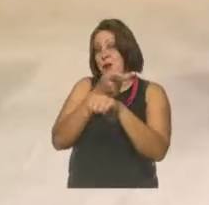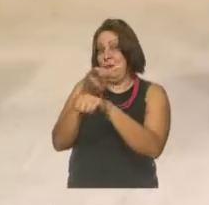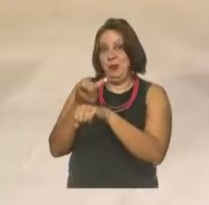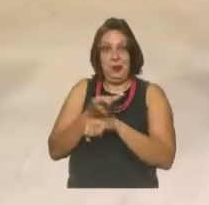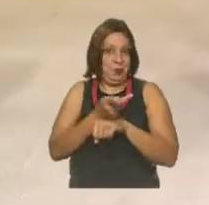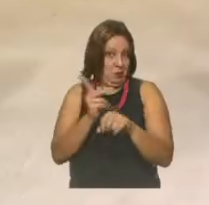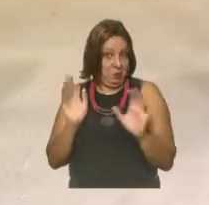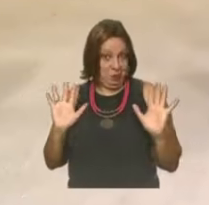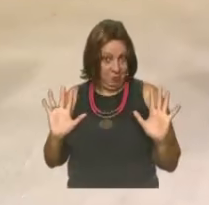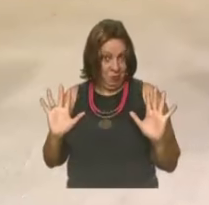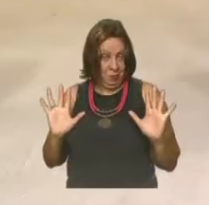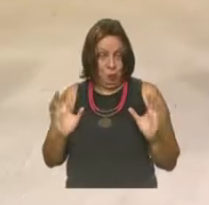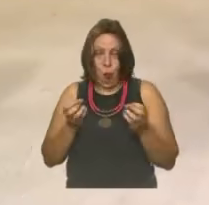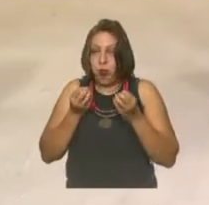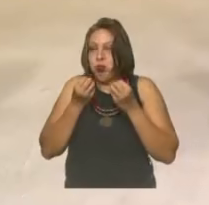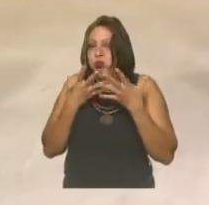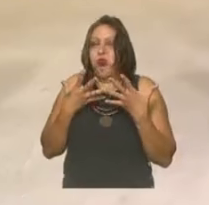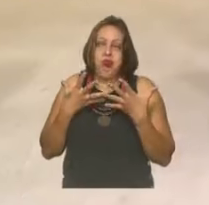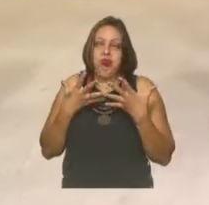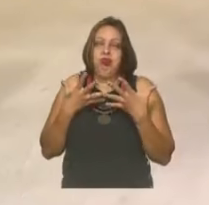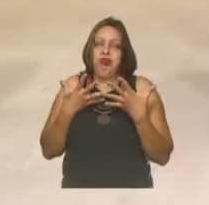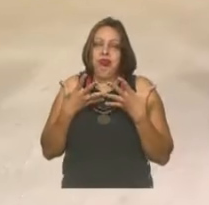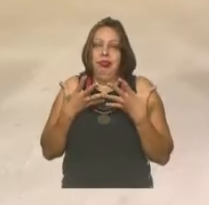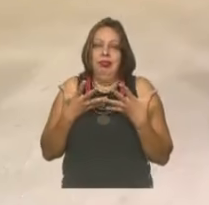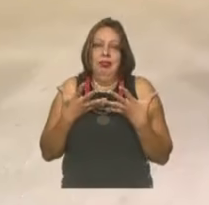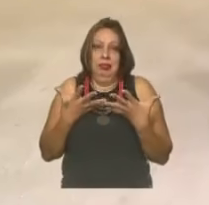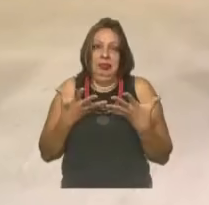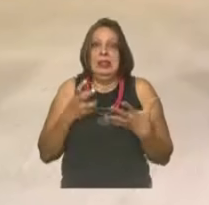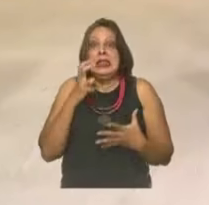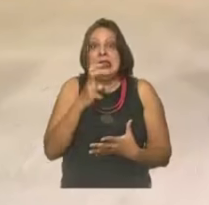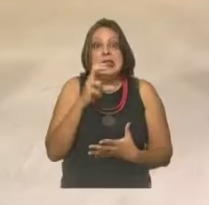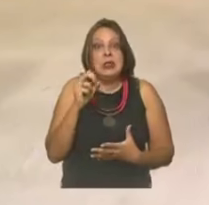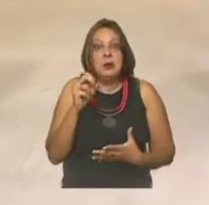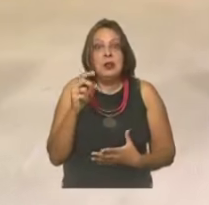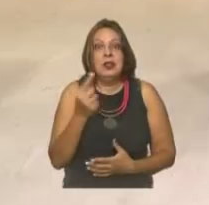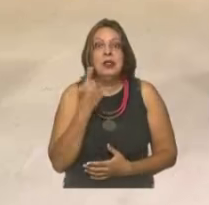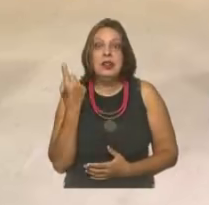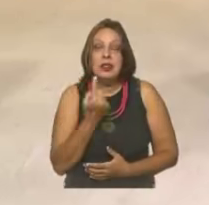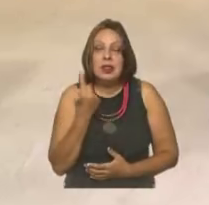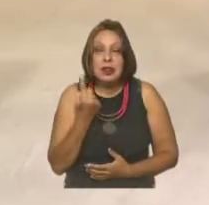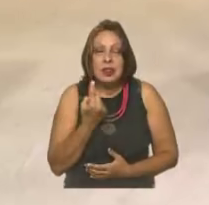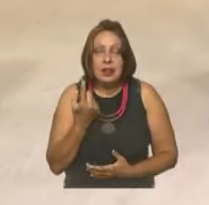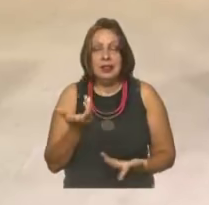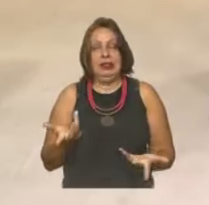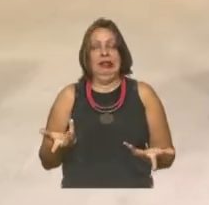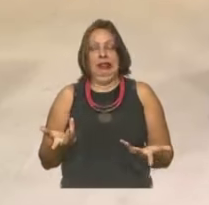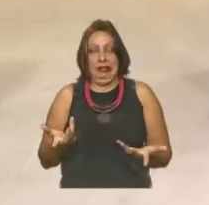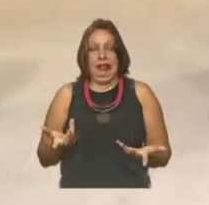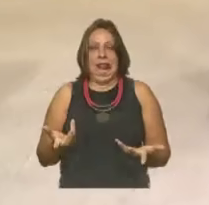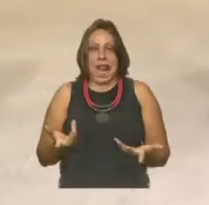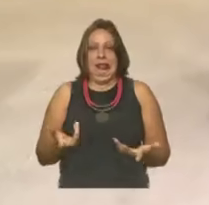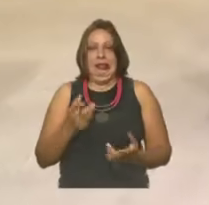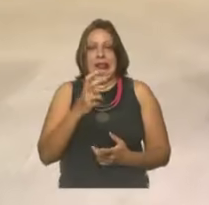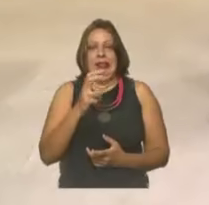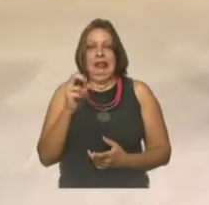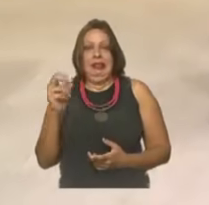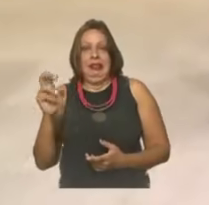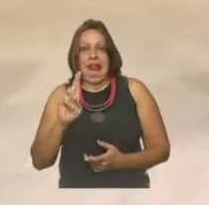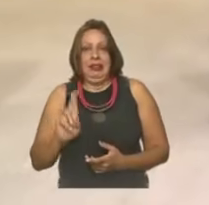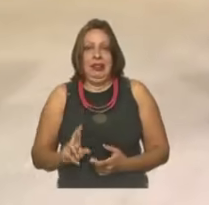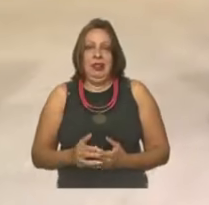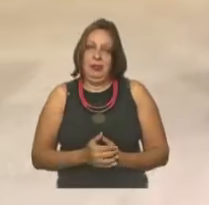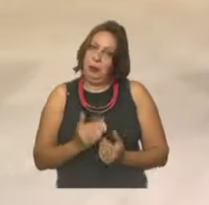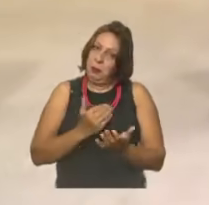são bem recheados, bem caprichados. Afinal, serão 50 giras, hein? 50 giras de R$500. Então, vamos começar